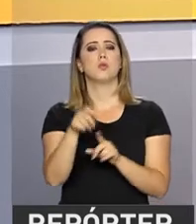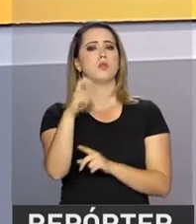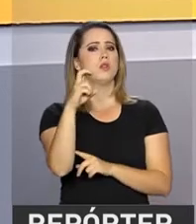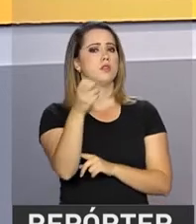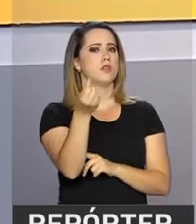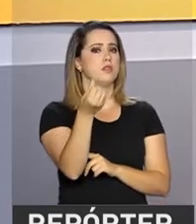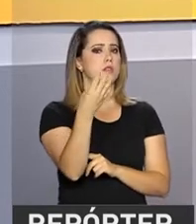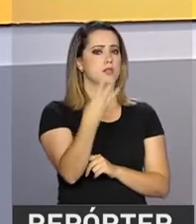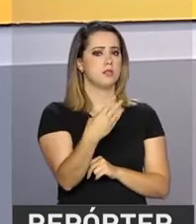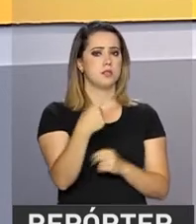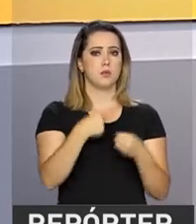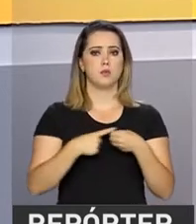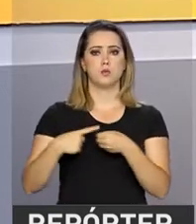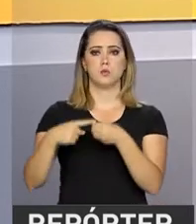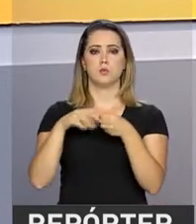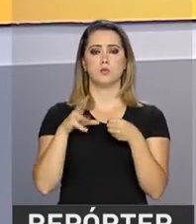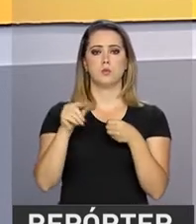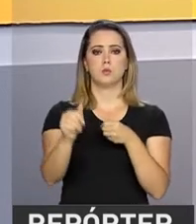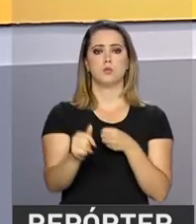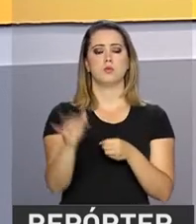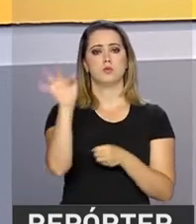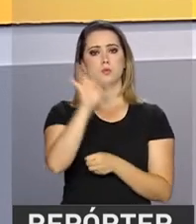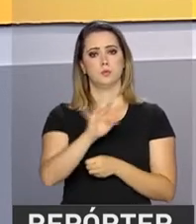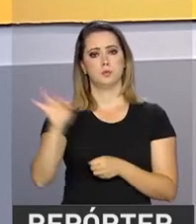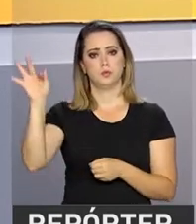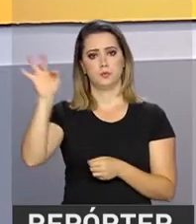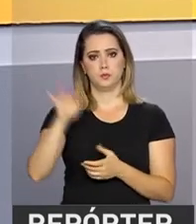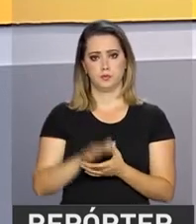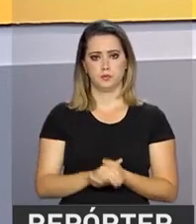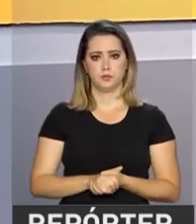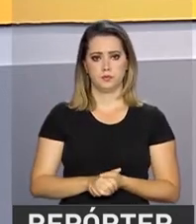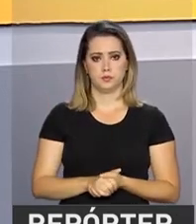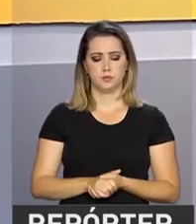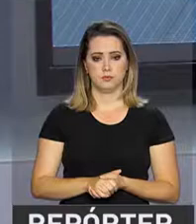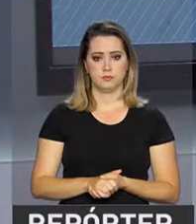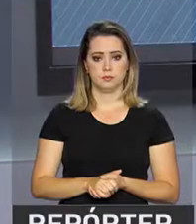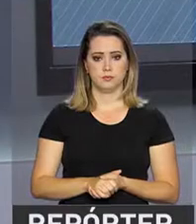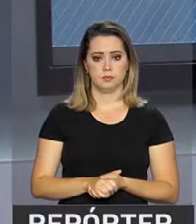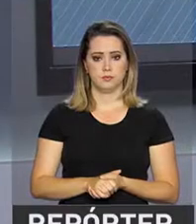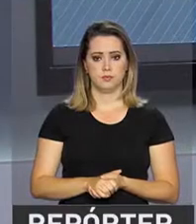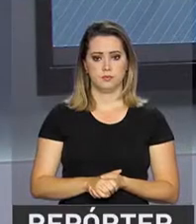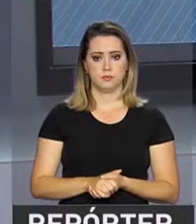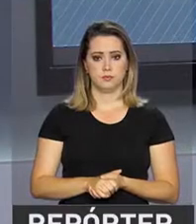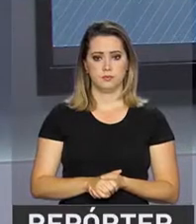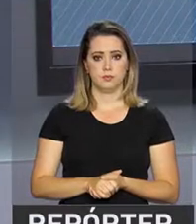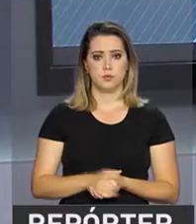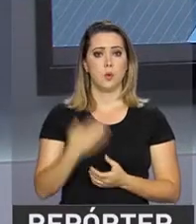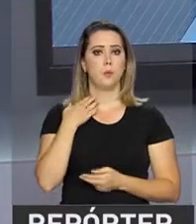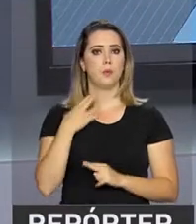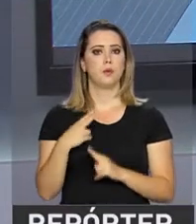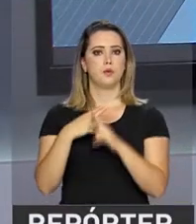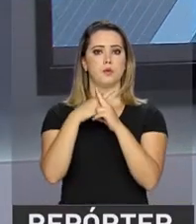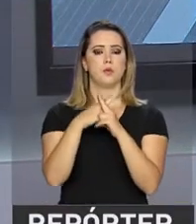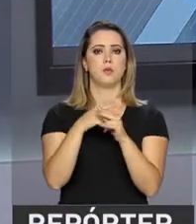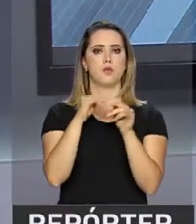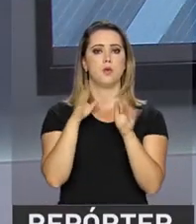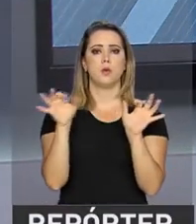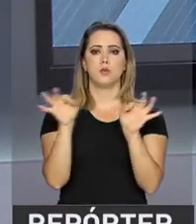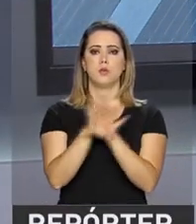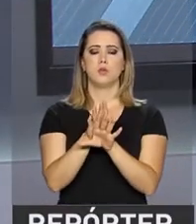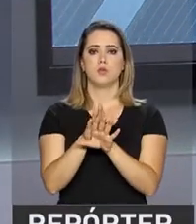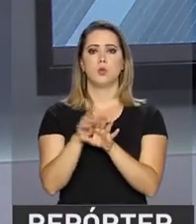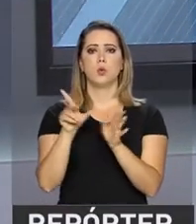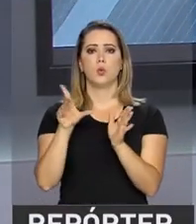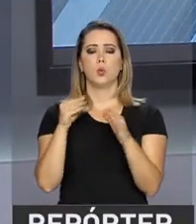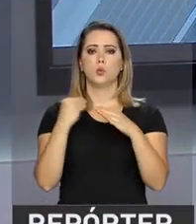564 municípios de todas as unidades da federação a caixa econômica federal finalizou o